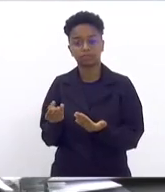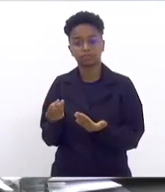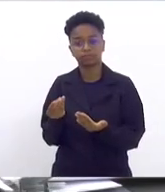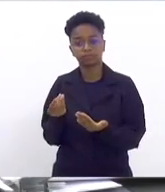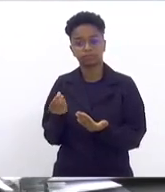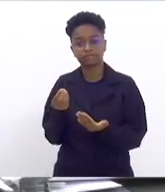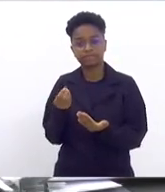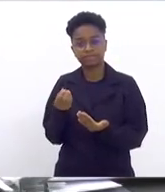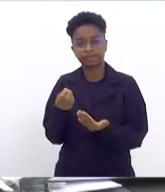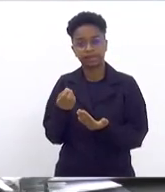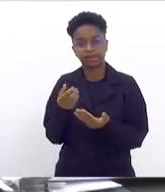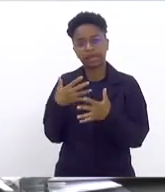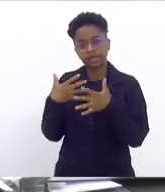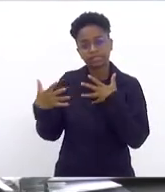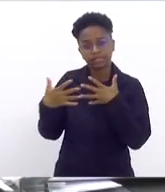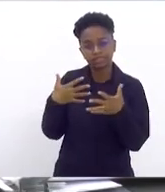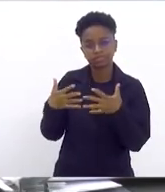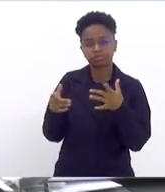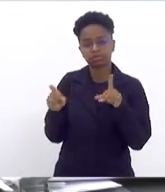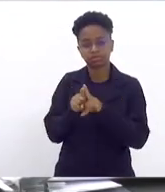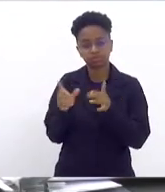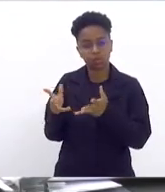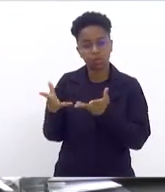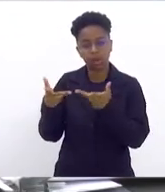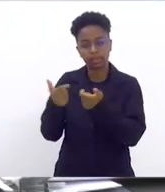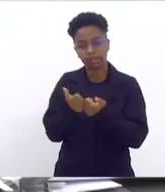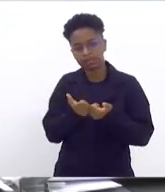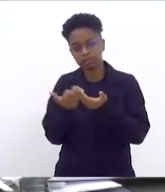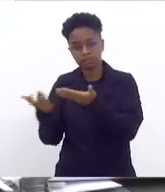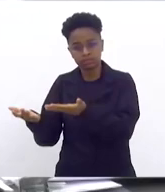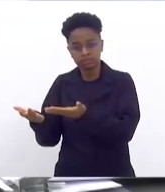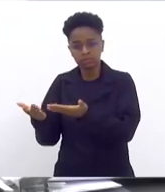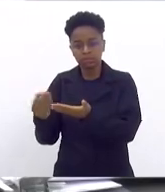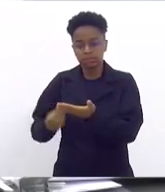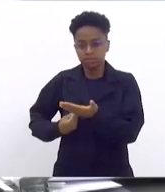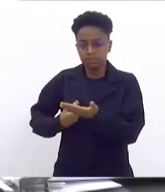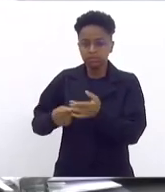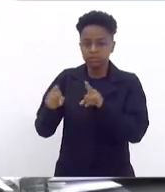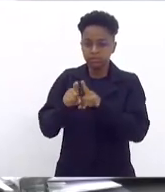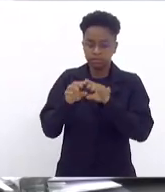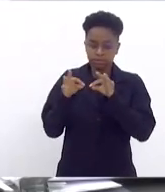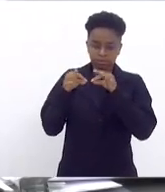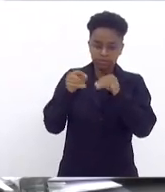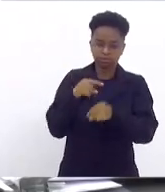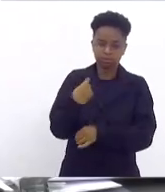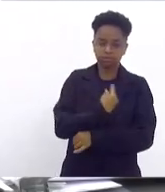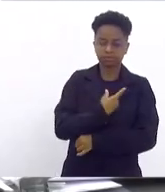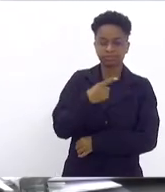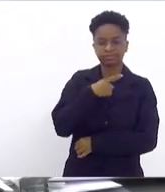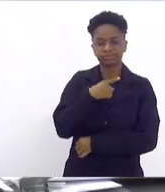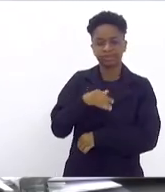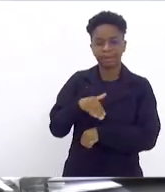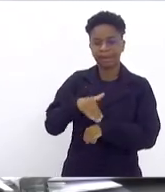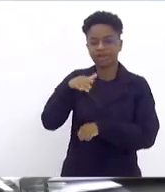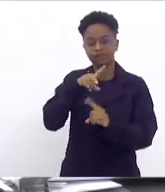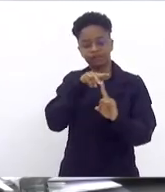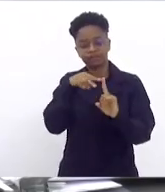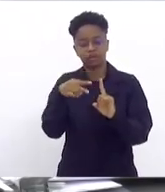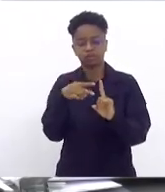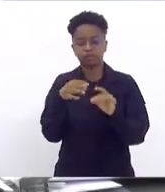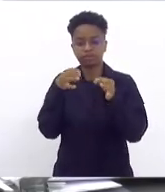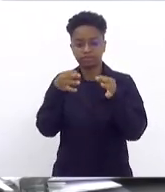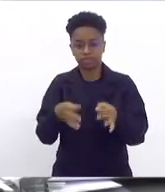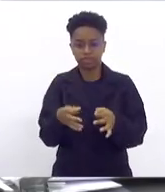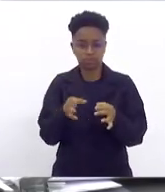vai dar uma transparência e vai dar qualidade, até mesmo para que todos nós tenhamos cada vez mais a visão correta. E